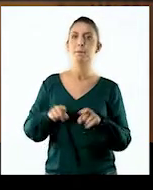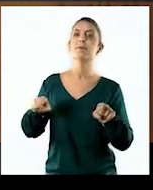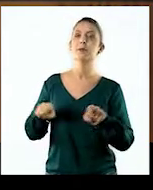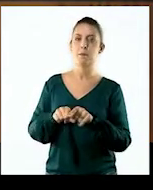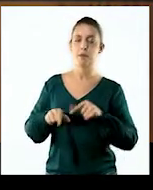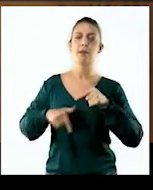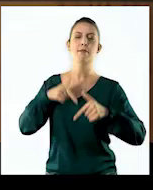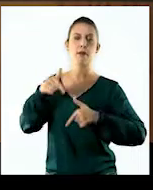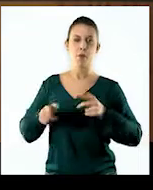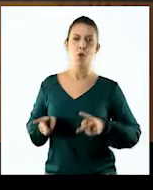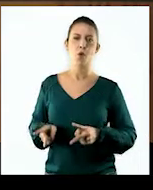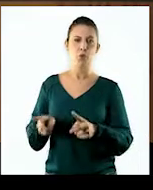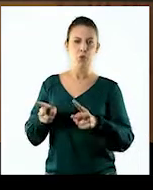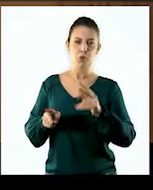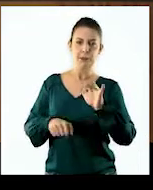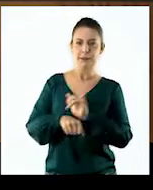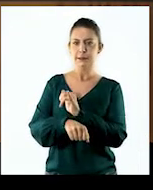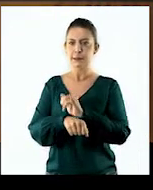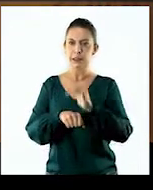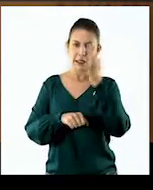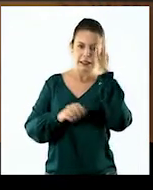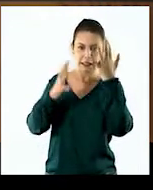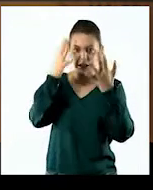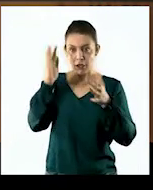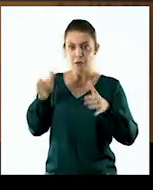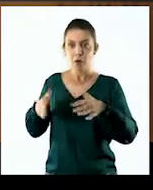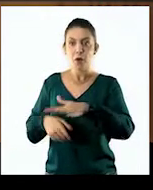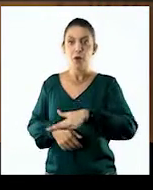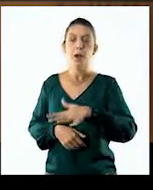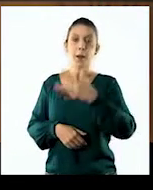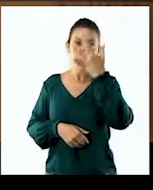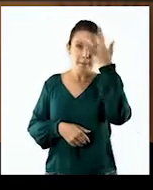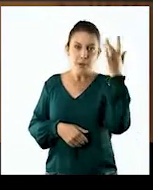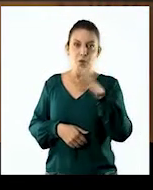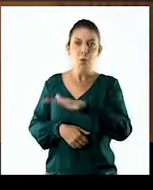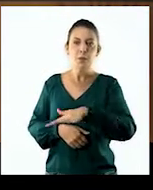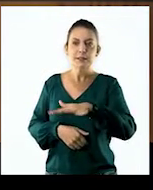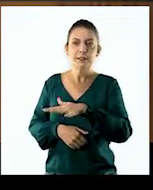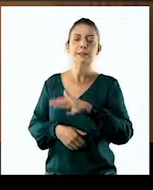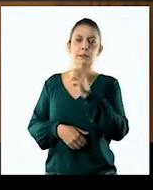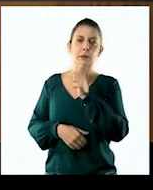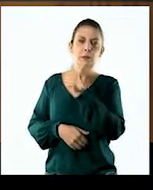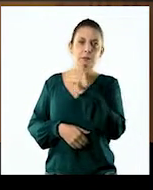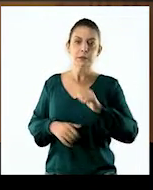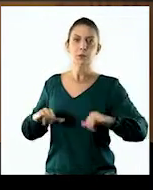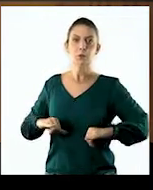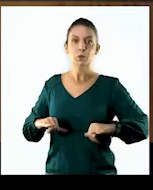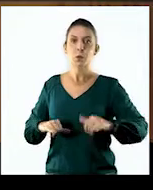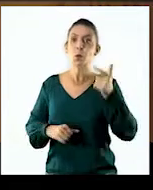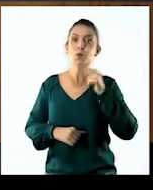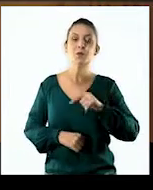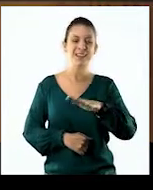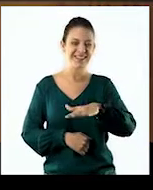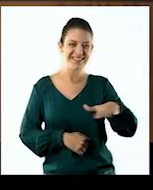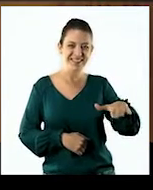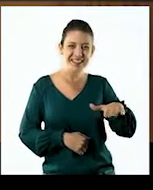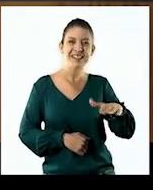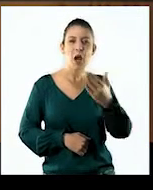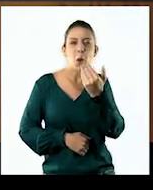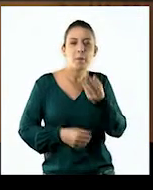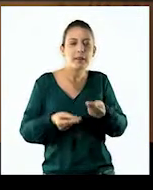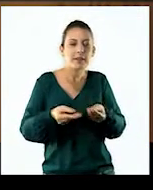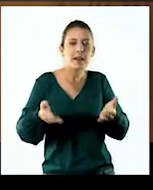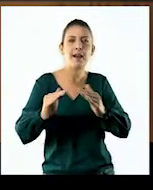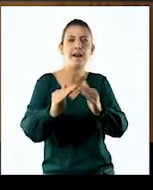saúde mas também estamos adotando medidas para atender a população mais vulnerável para garantir que a alimentação